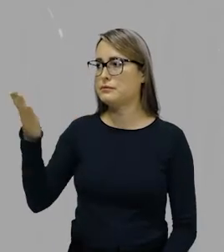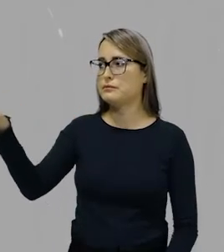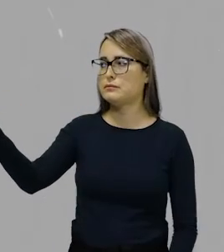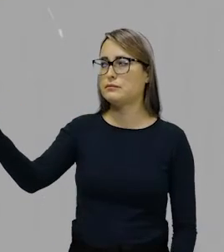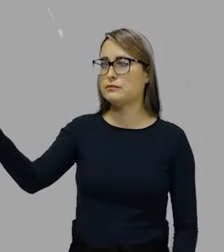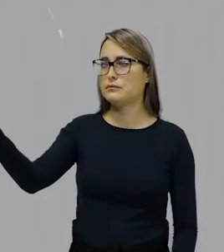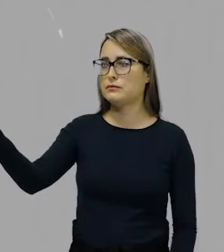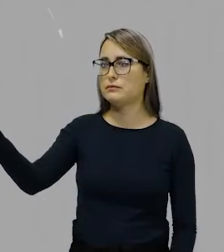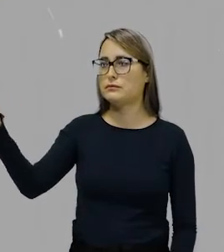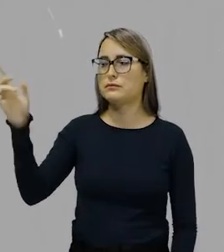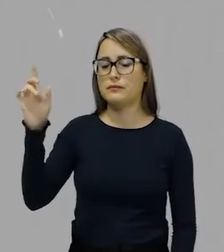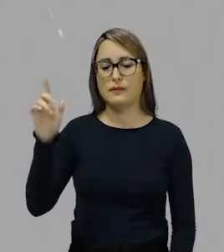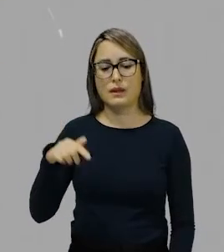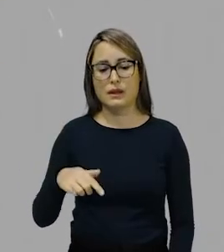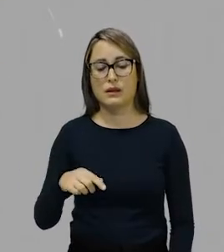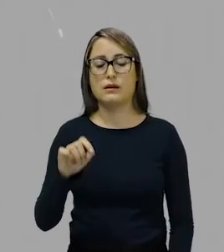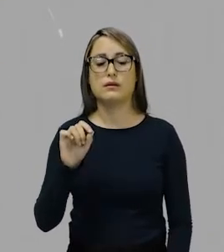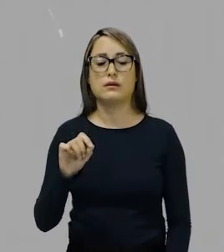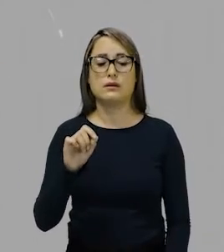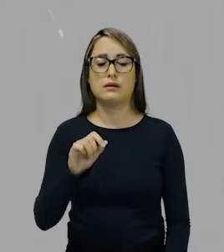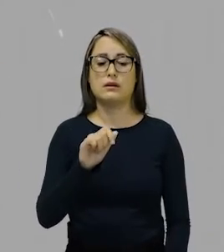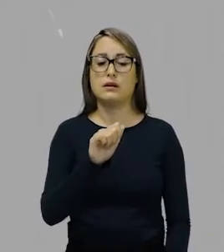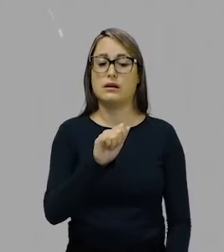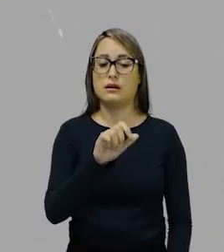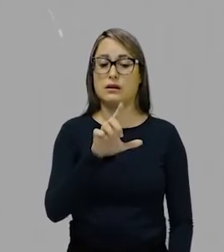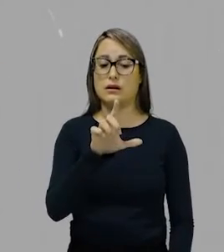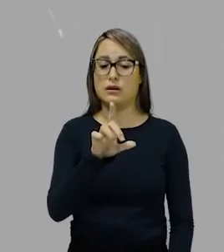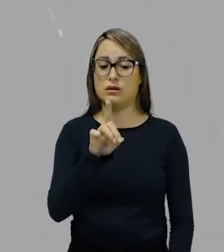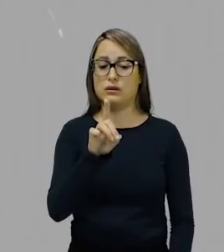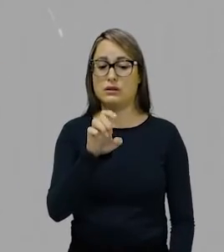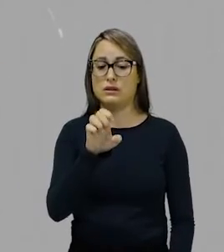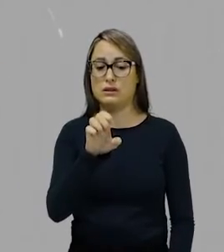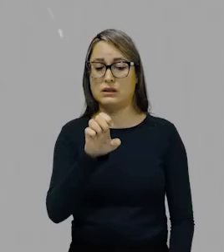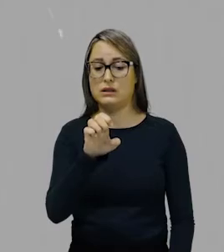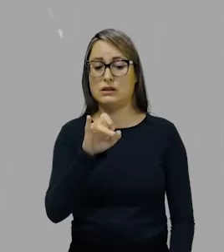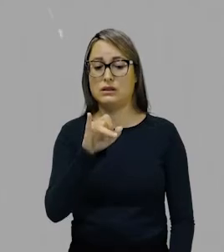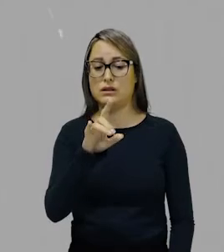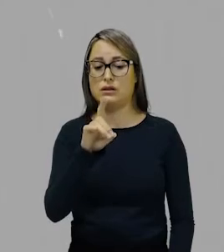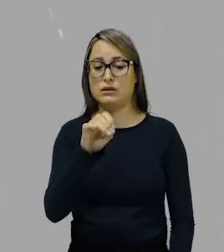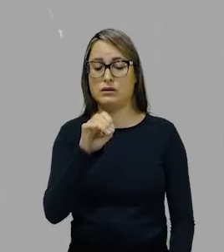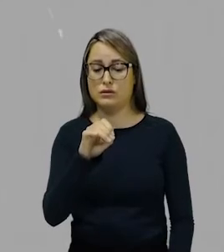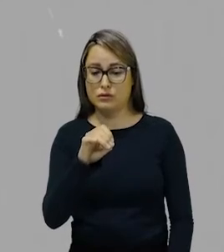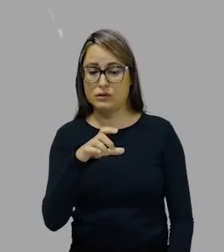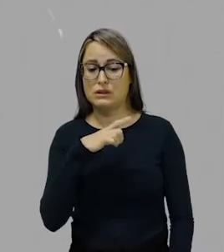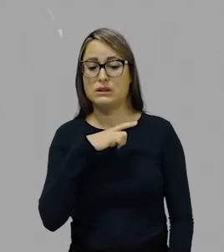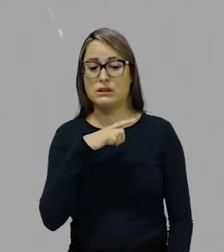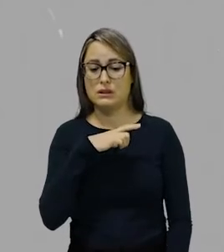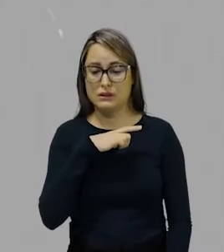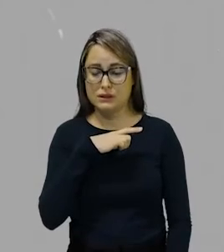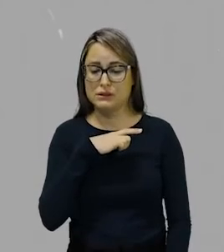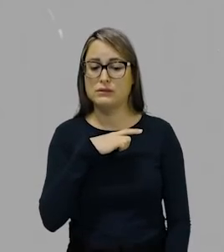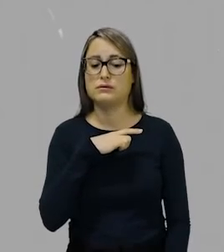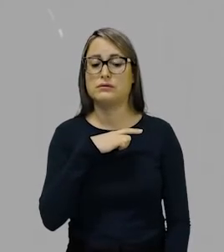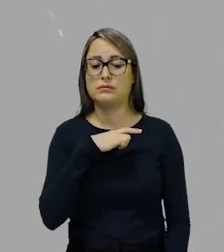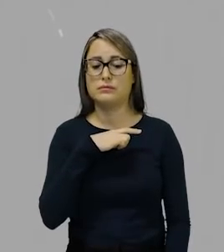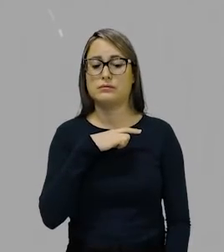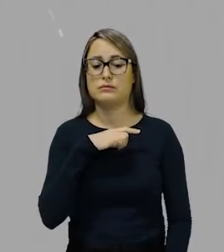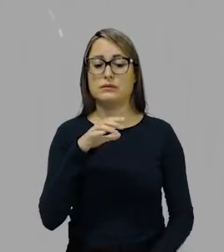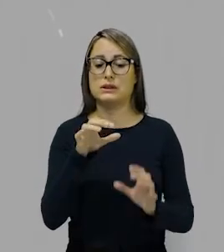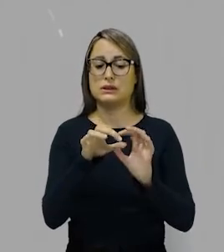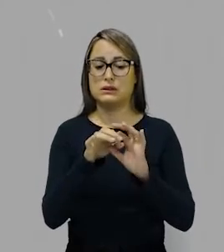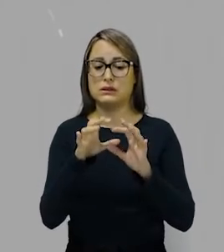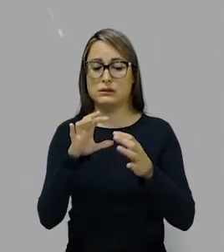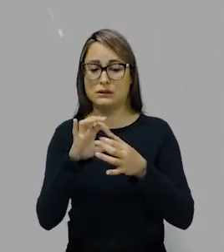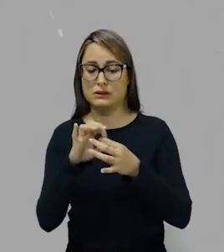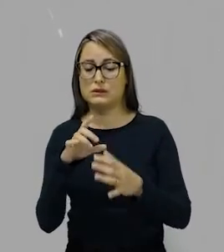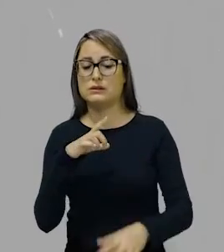um aldeído, certo? Aldeído tem a carbonila C-O na extremidade da cadeia. Então, se é